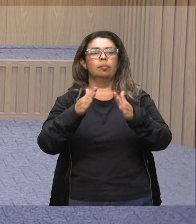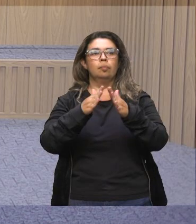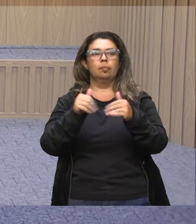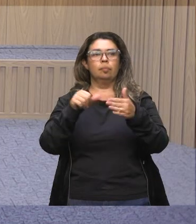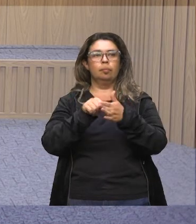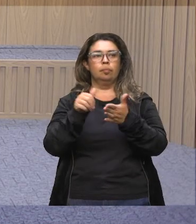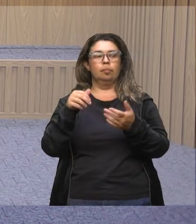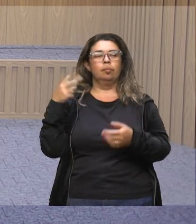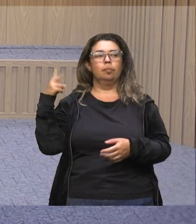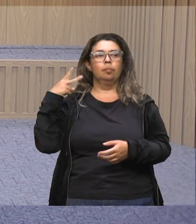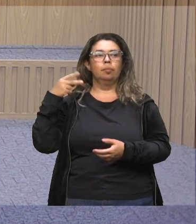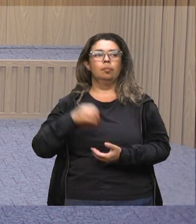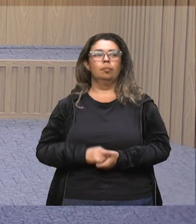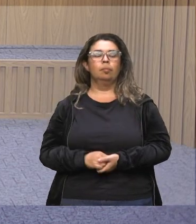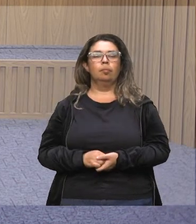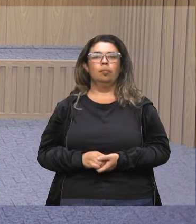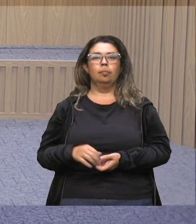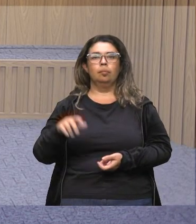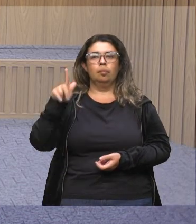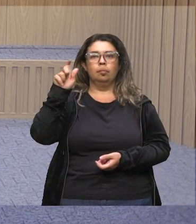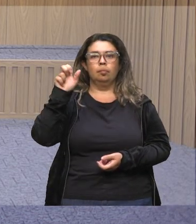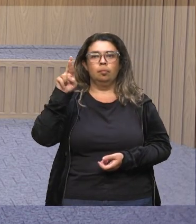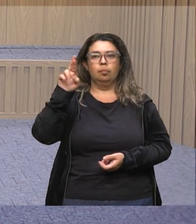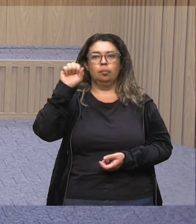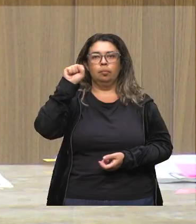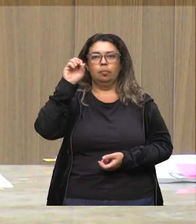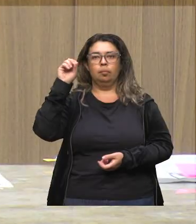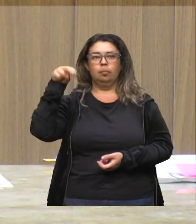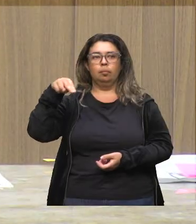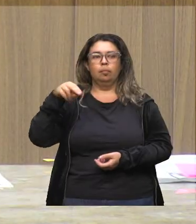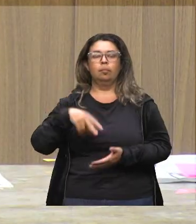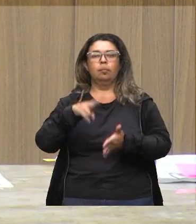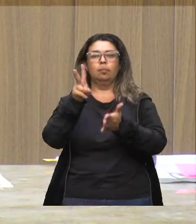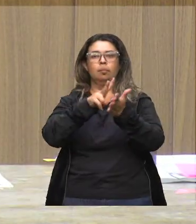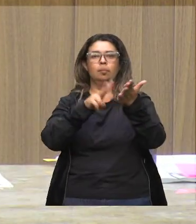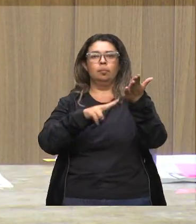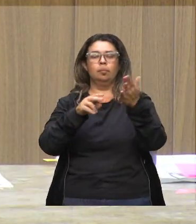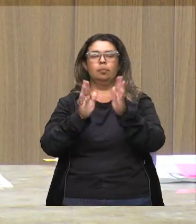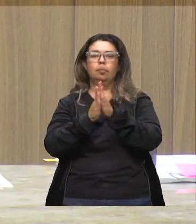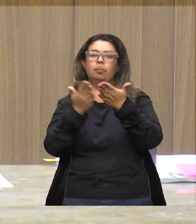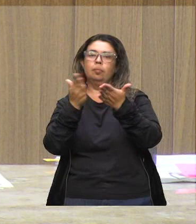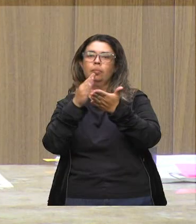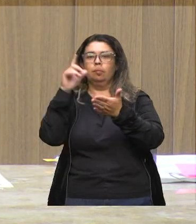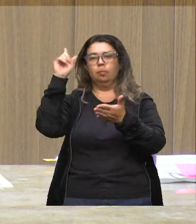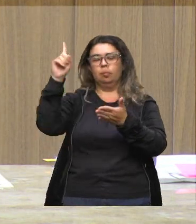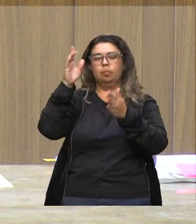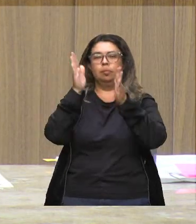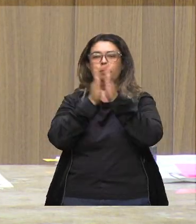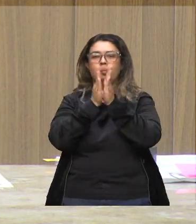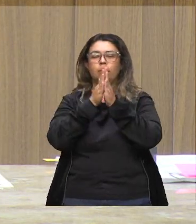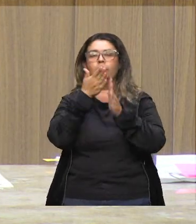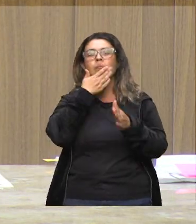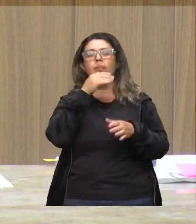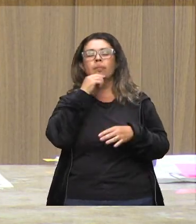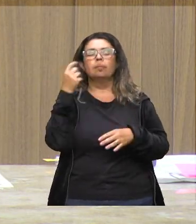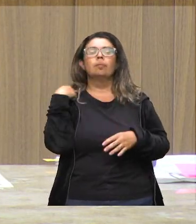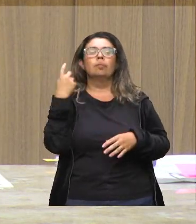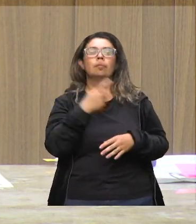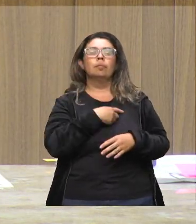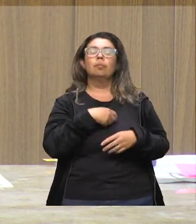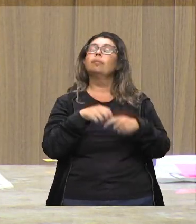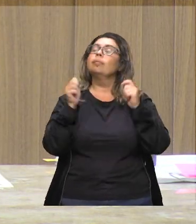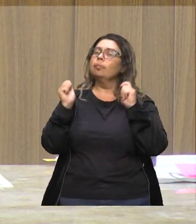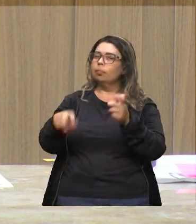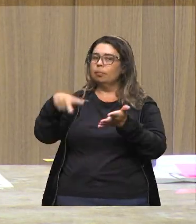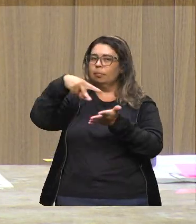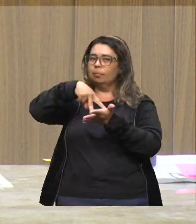ao nobre vereador Gerson Alves a leitura do trecho bíblico e a oração do Pai Nosso. Aqueles